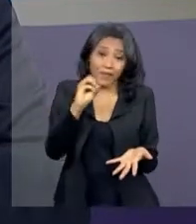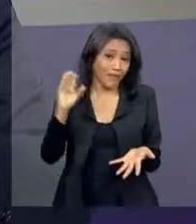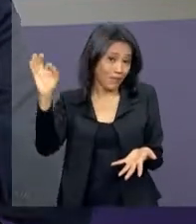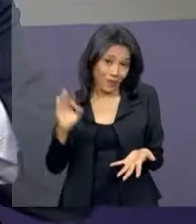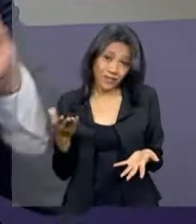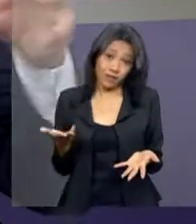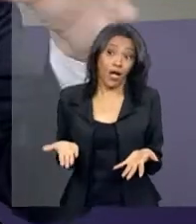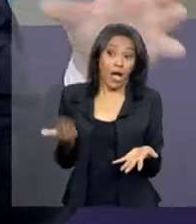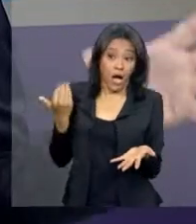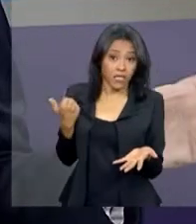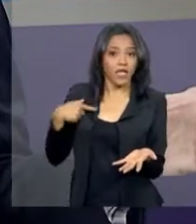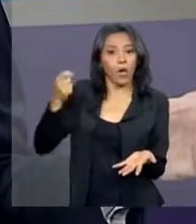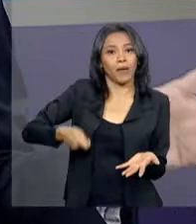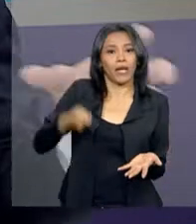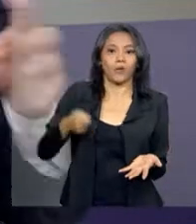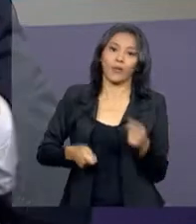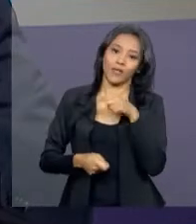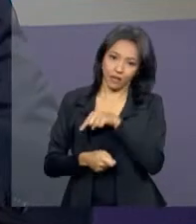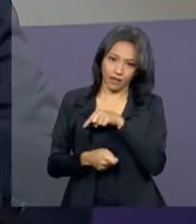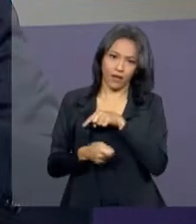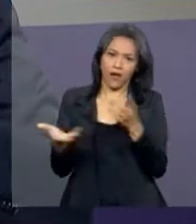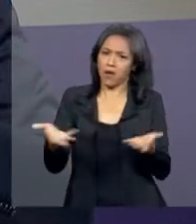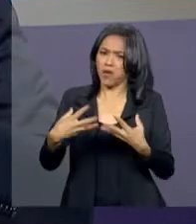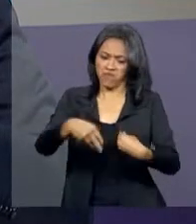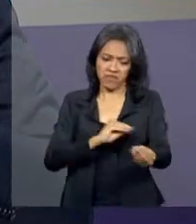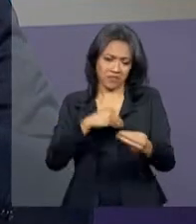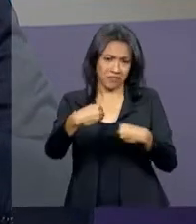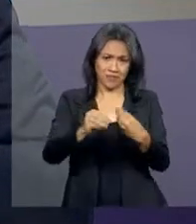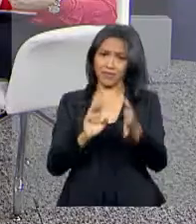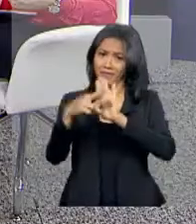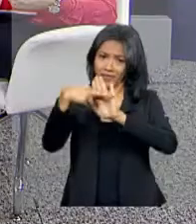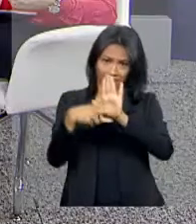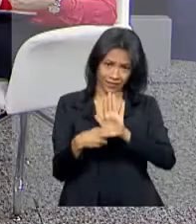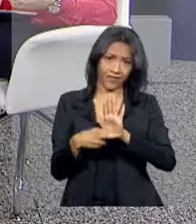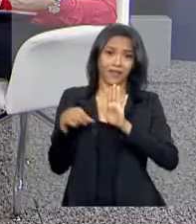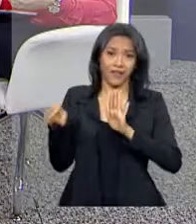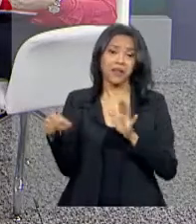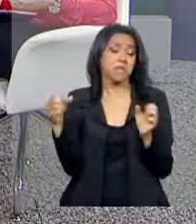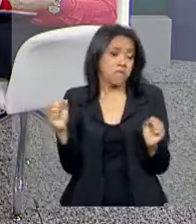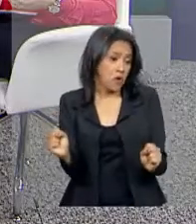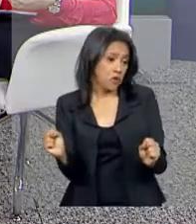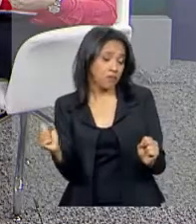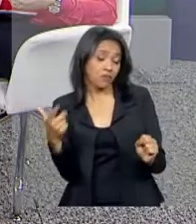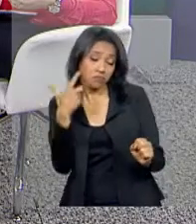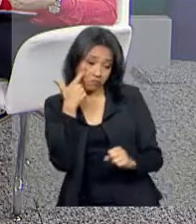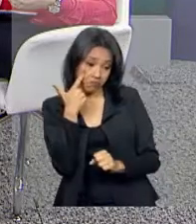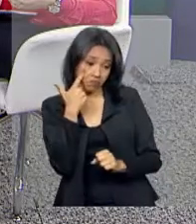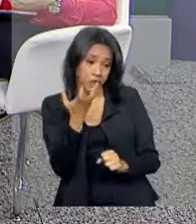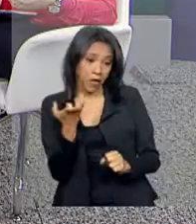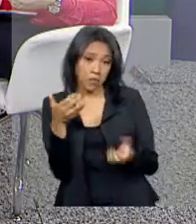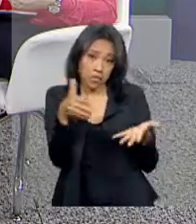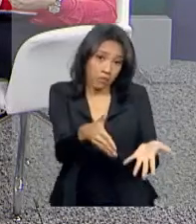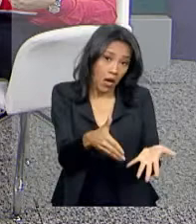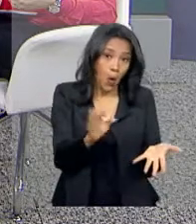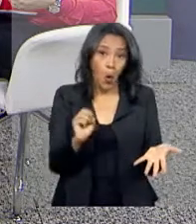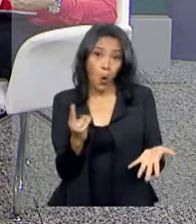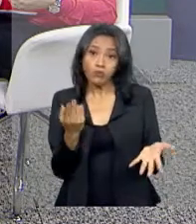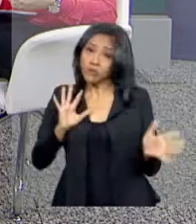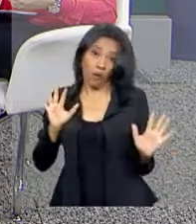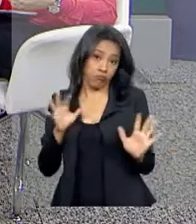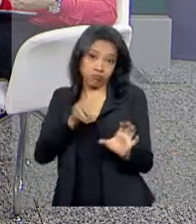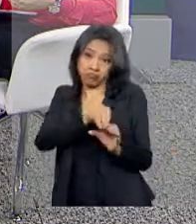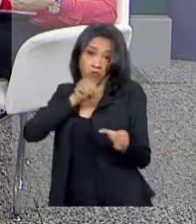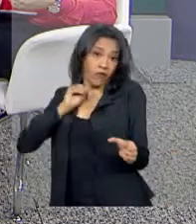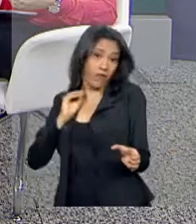antes era uma obrigatoriedade agora a petrobras pode manifestar a preferência por determinado campo